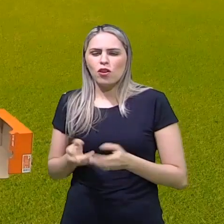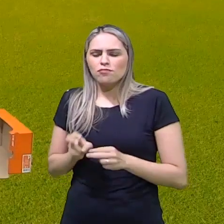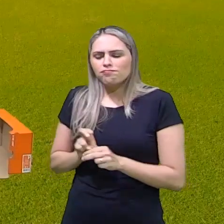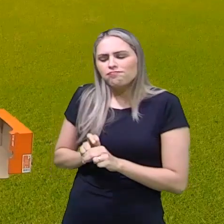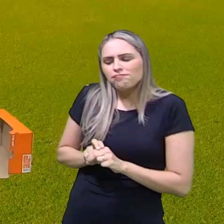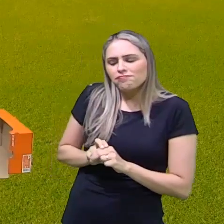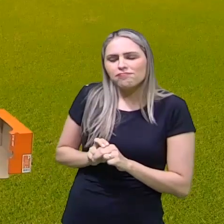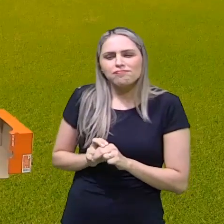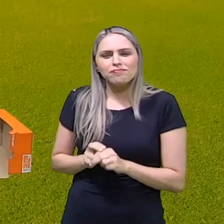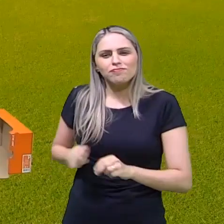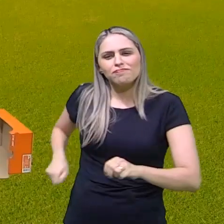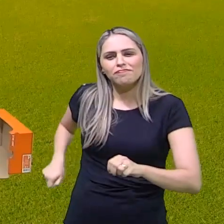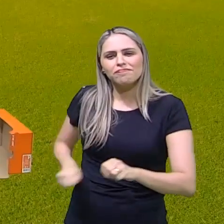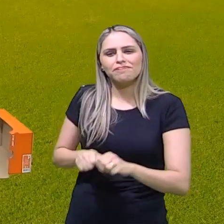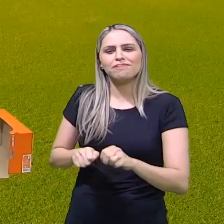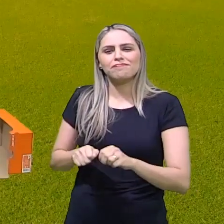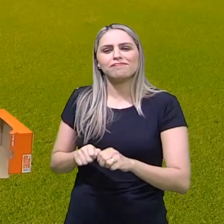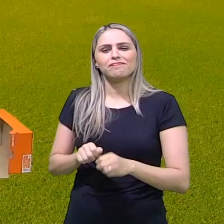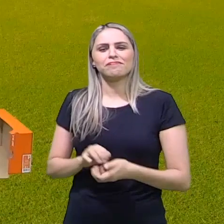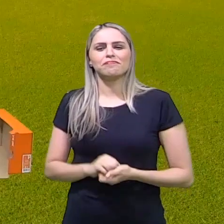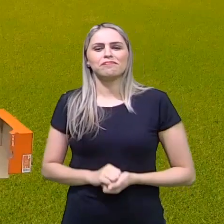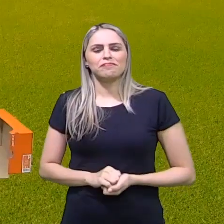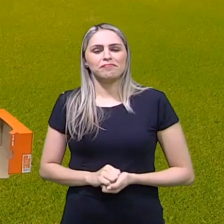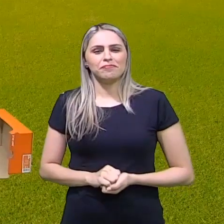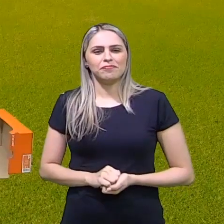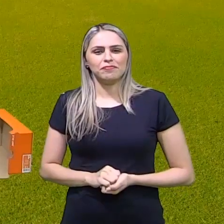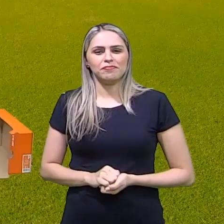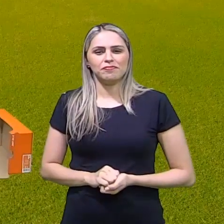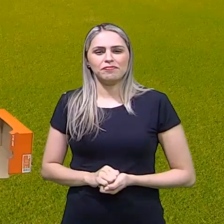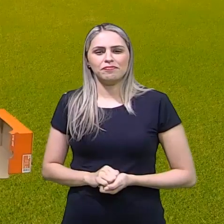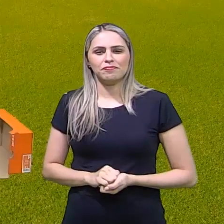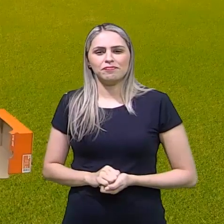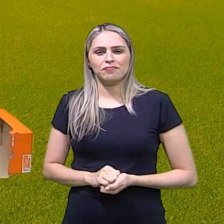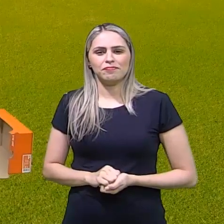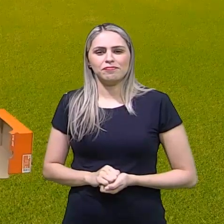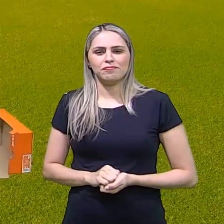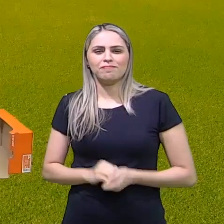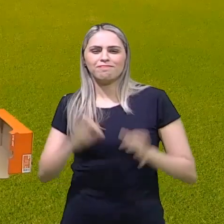aqui, abaixado aqui. Aqui, ó. Se concentra. Concentra, hein? Se concentra.